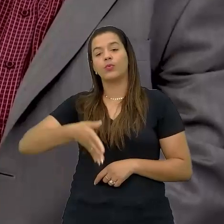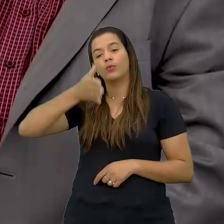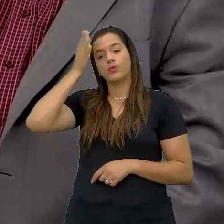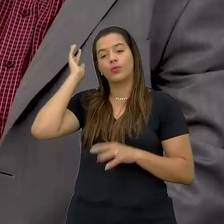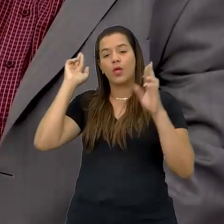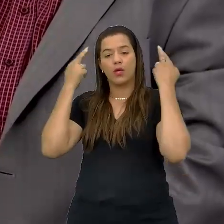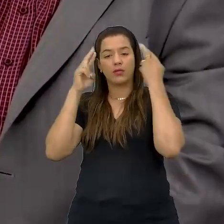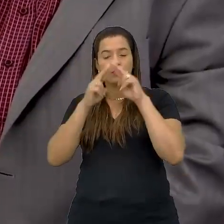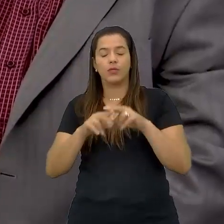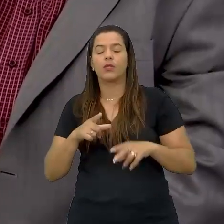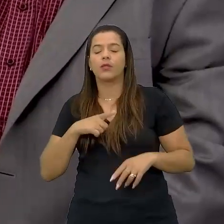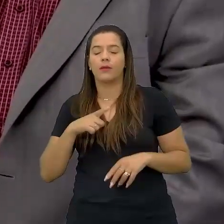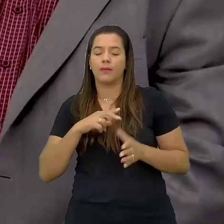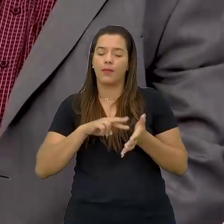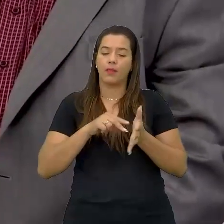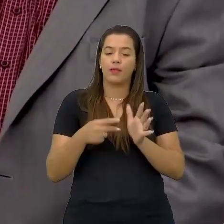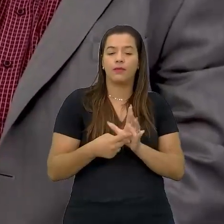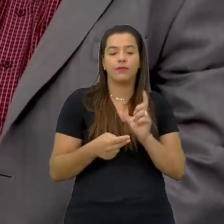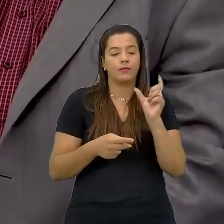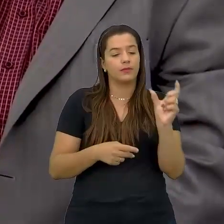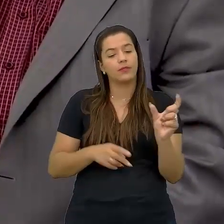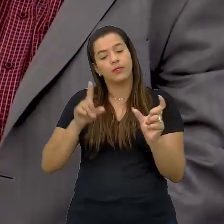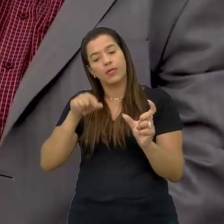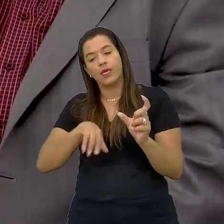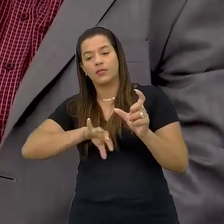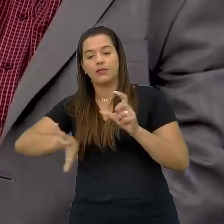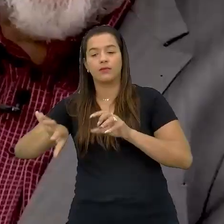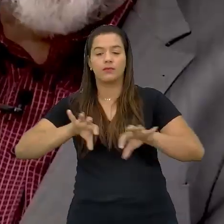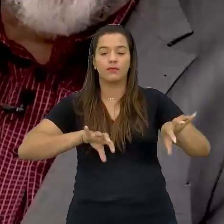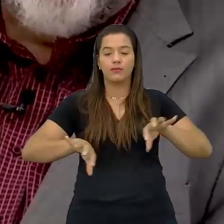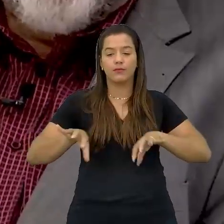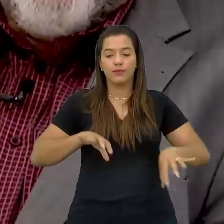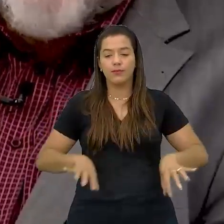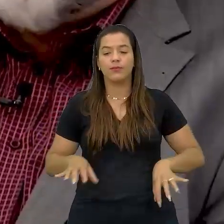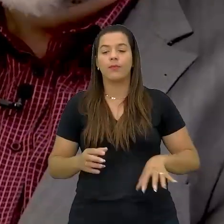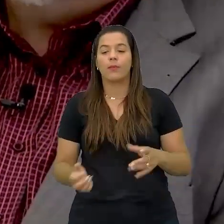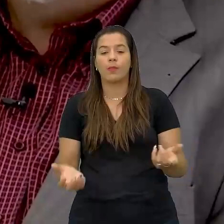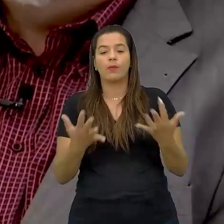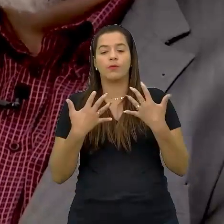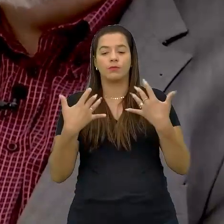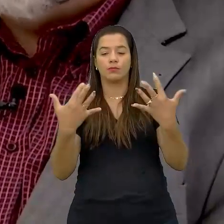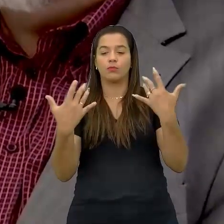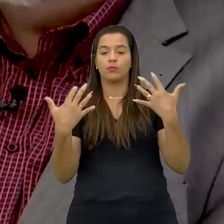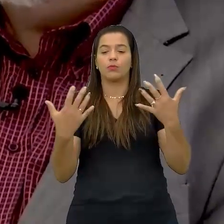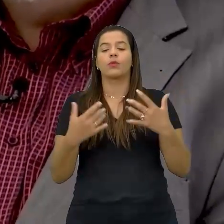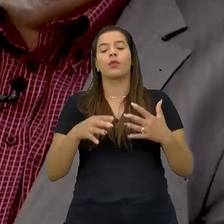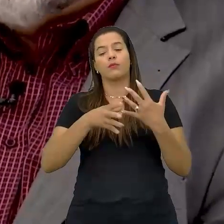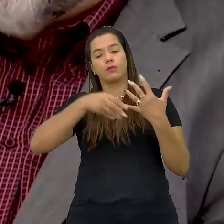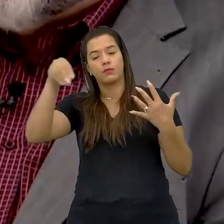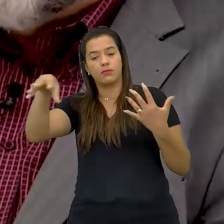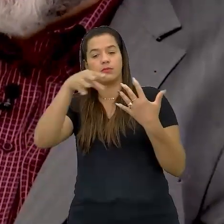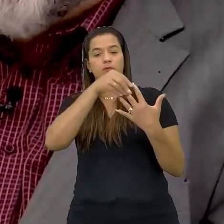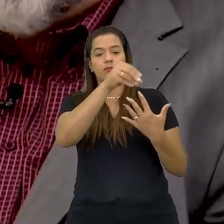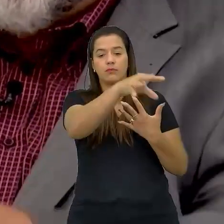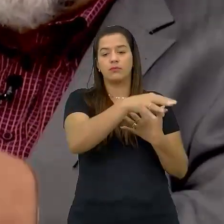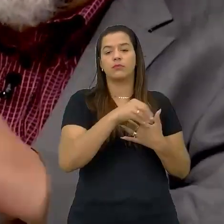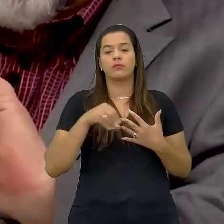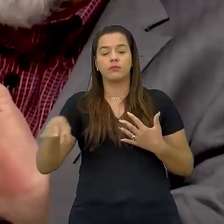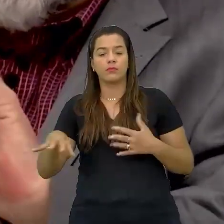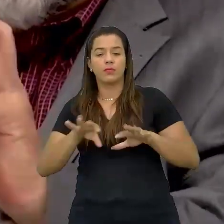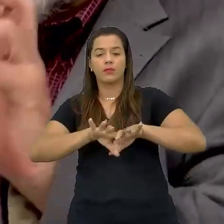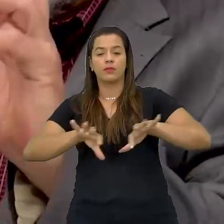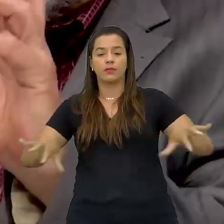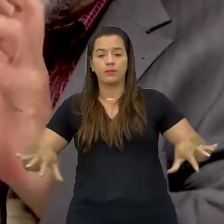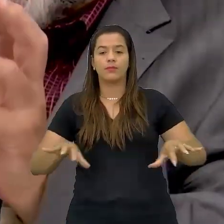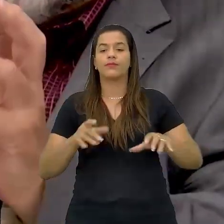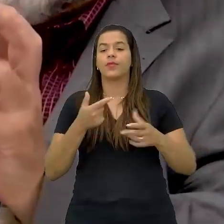o feijão da pedra, separar o que serve daquilo que não tem utilidade. Por isso, a construção de critérios e, ao mesmo tempo,